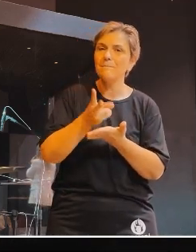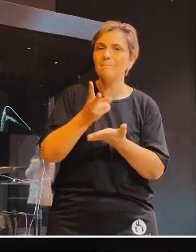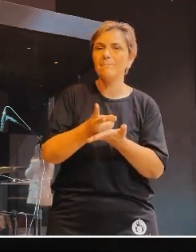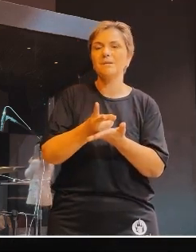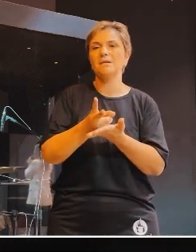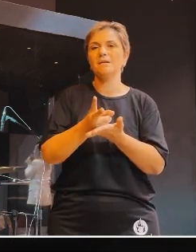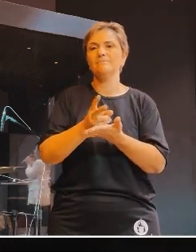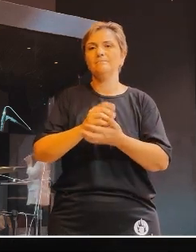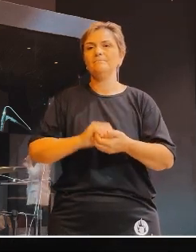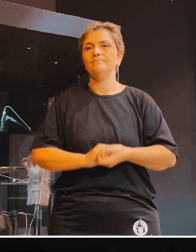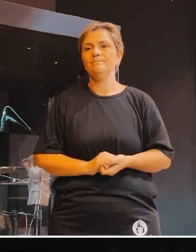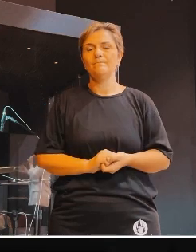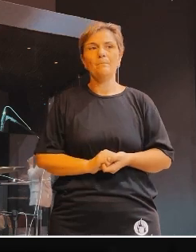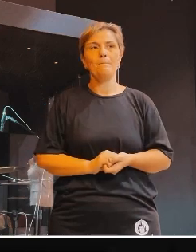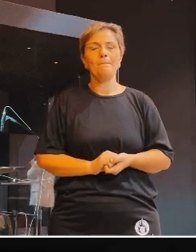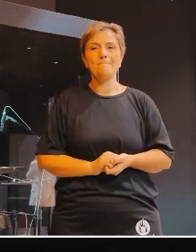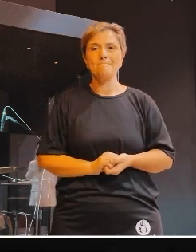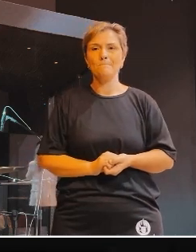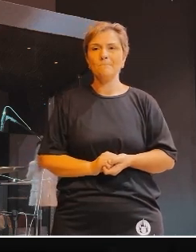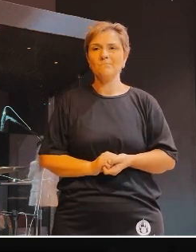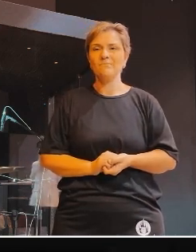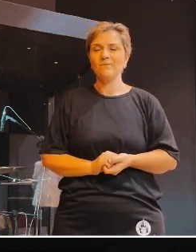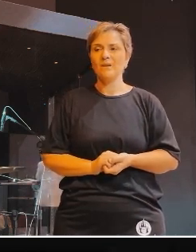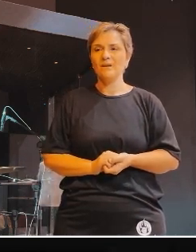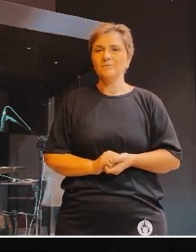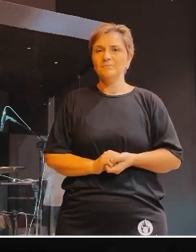Gente, a gente salva casamento fazendo isso.